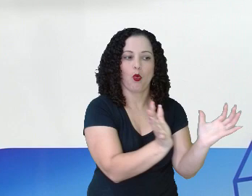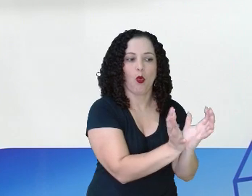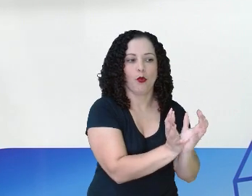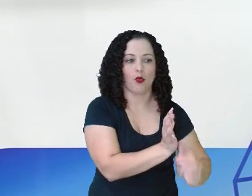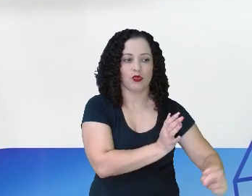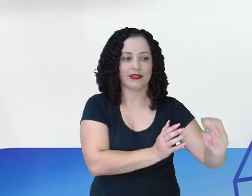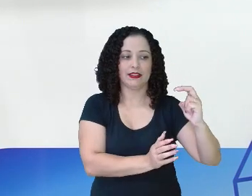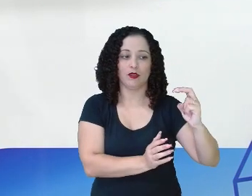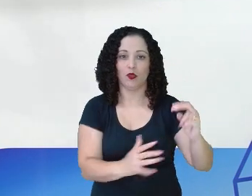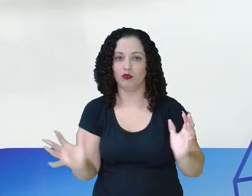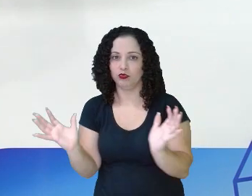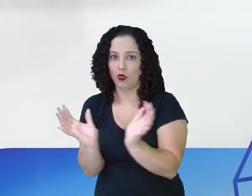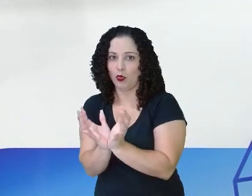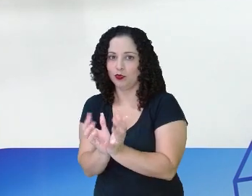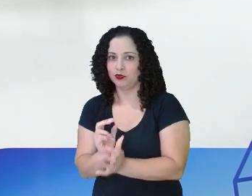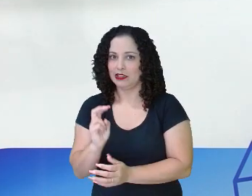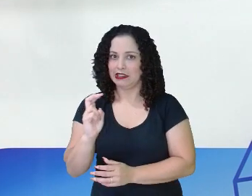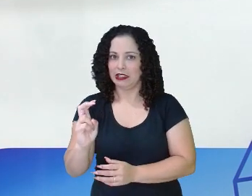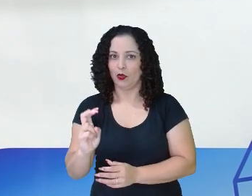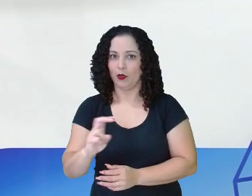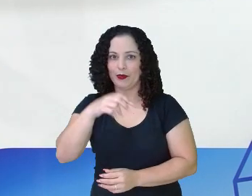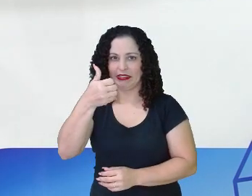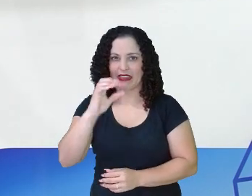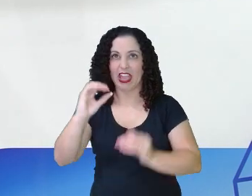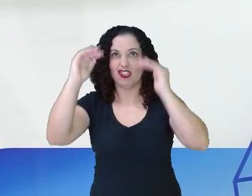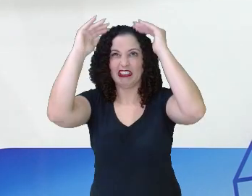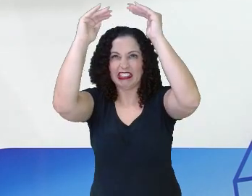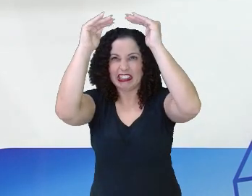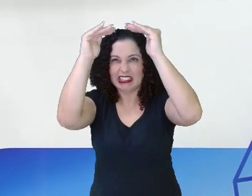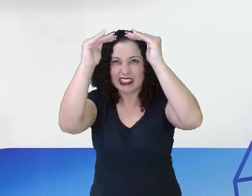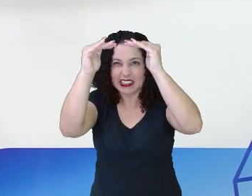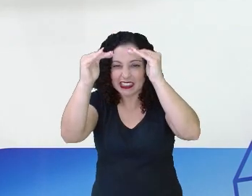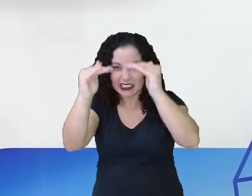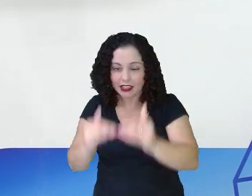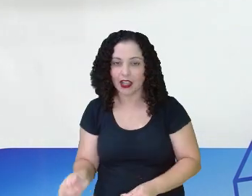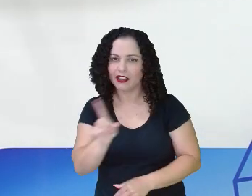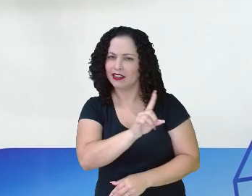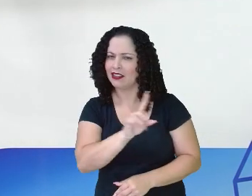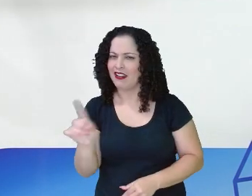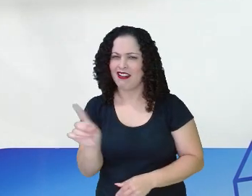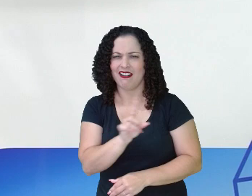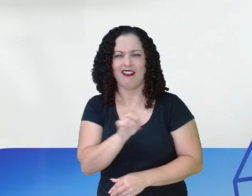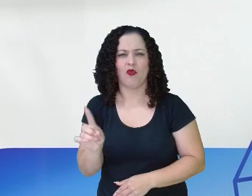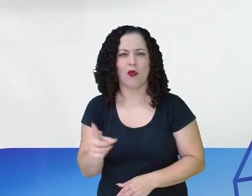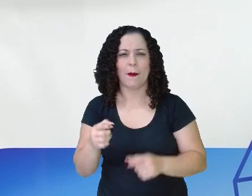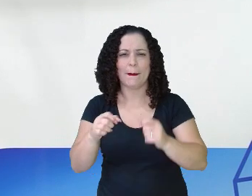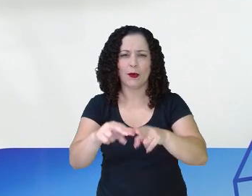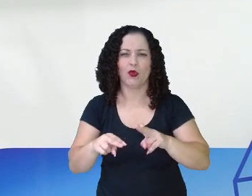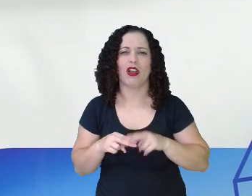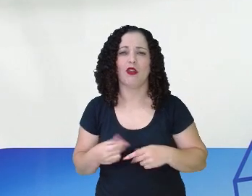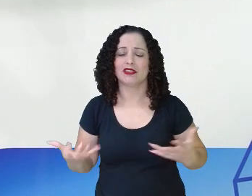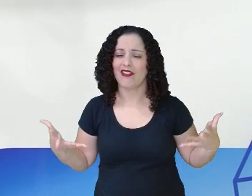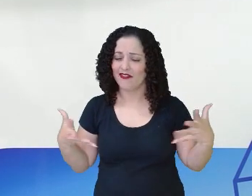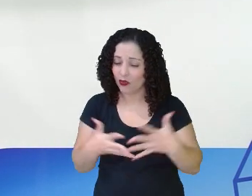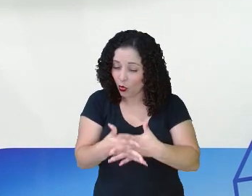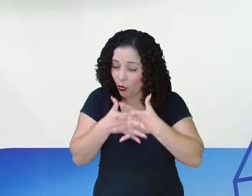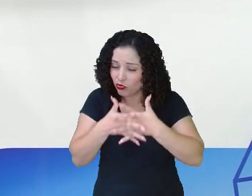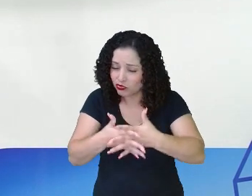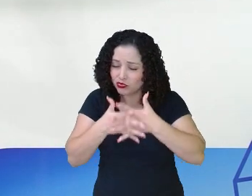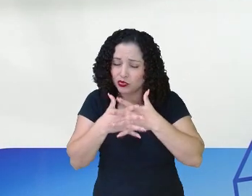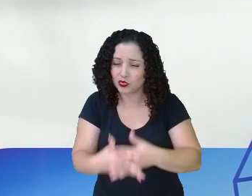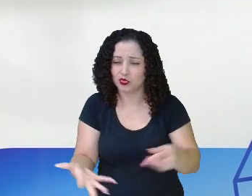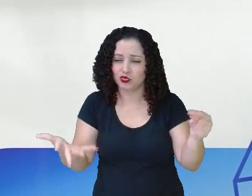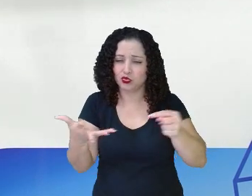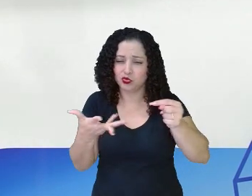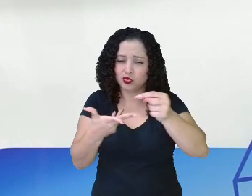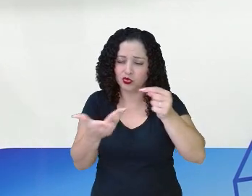e depois 5. Não bota as 10 de uma vez. Por quê? Vai chegar um momento que você vai ficar cansado